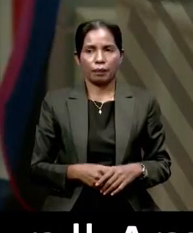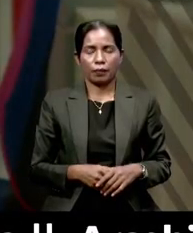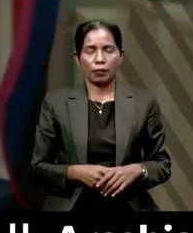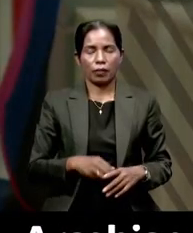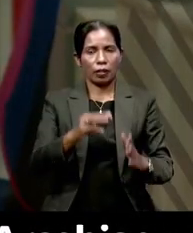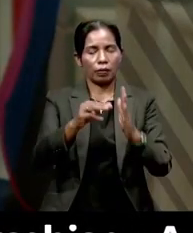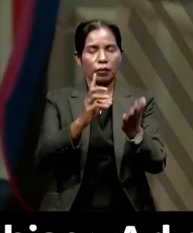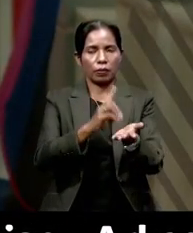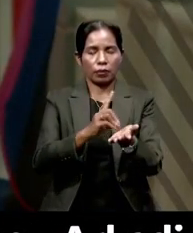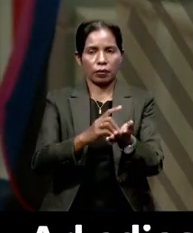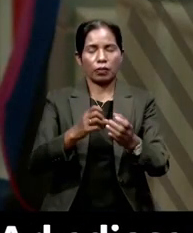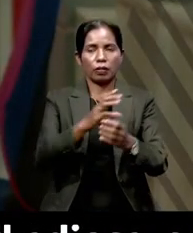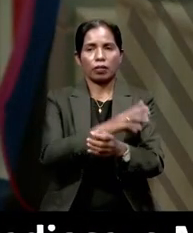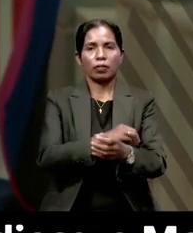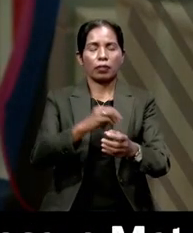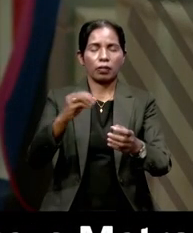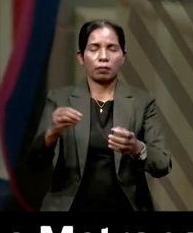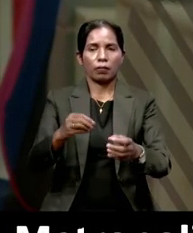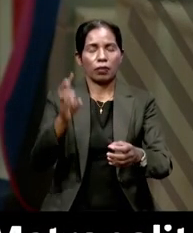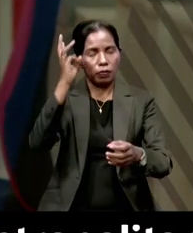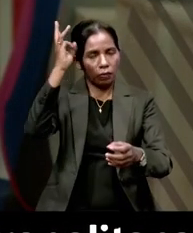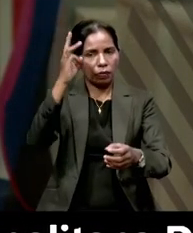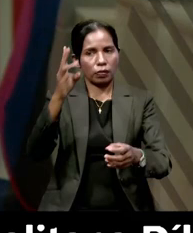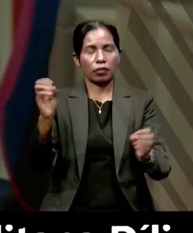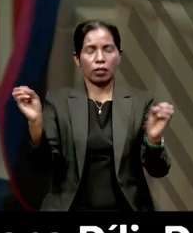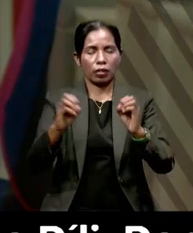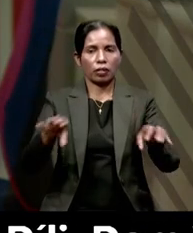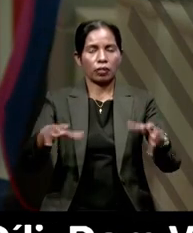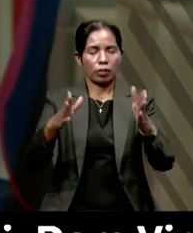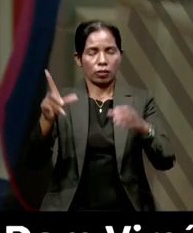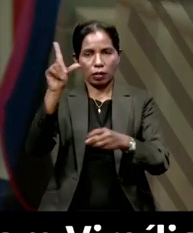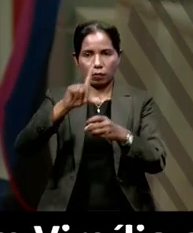Médicos do Centro de Saúde Bairro Formosa preocupam com falta de pessoa no laboratório.